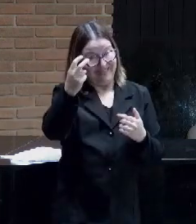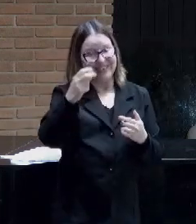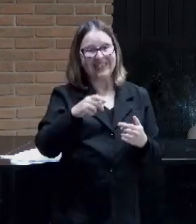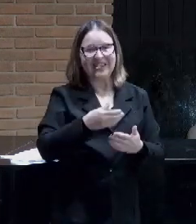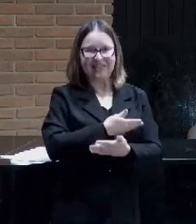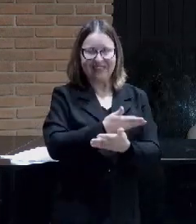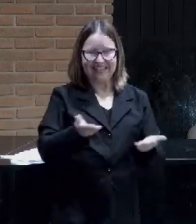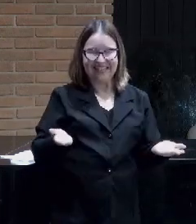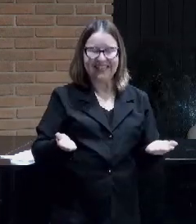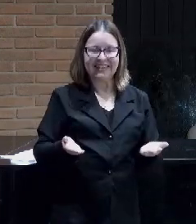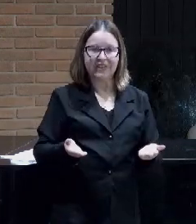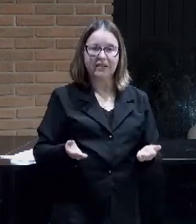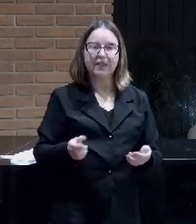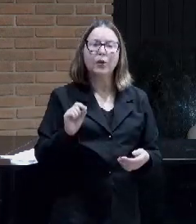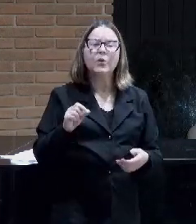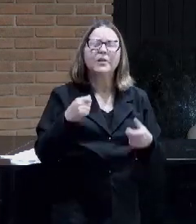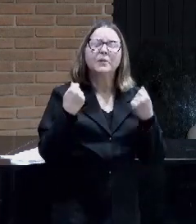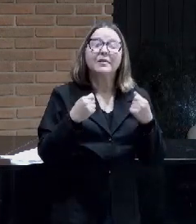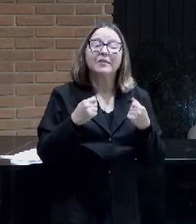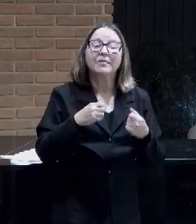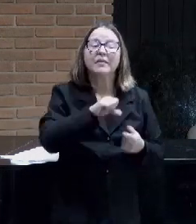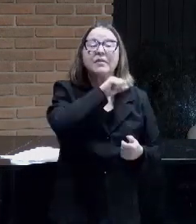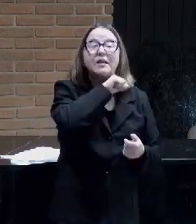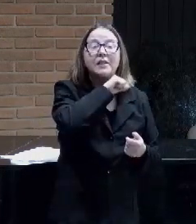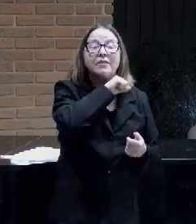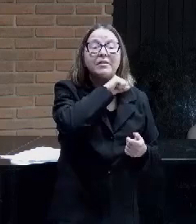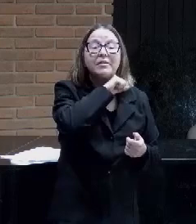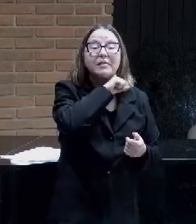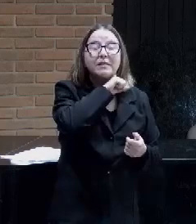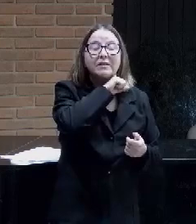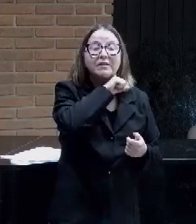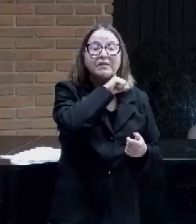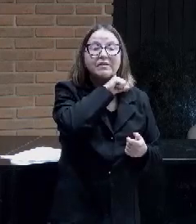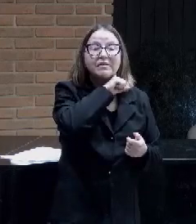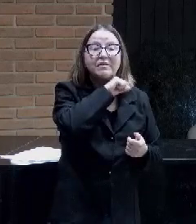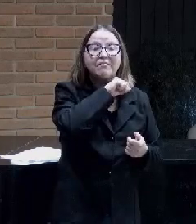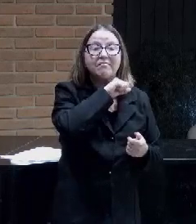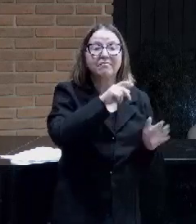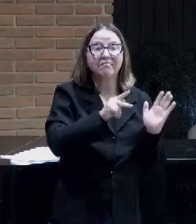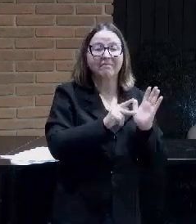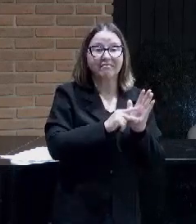irmãos? Sacrifício. Sacrifício nosso próprio.